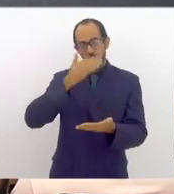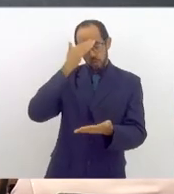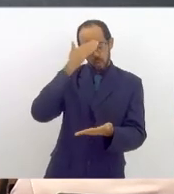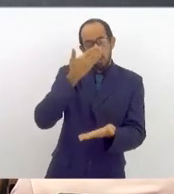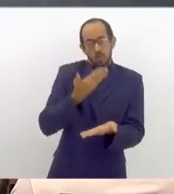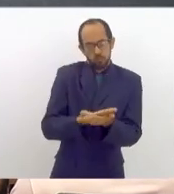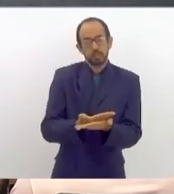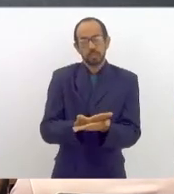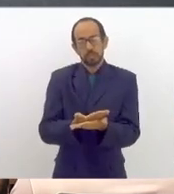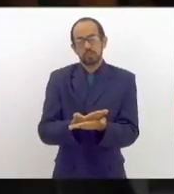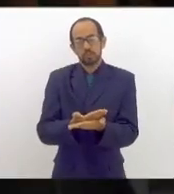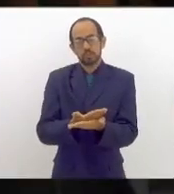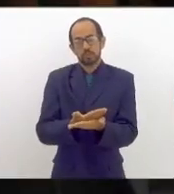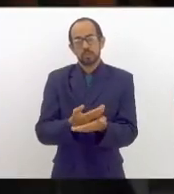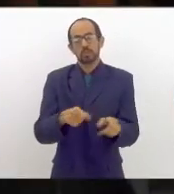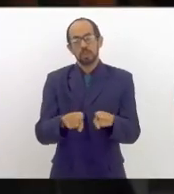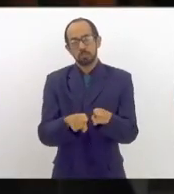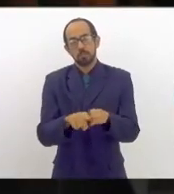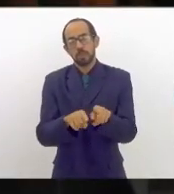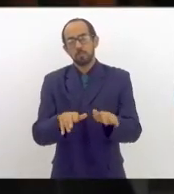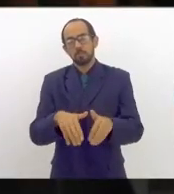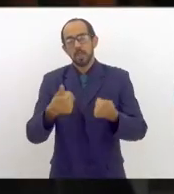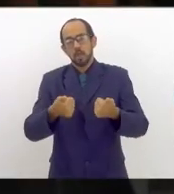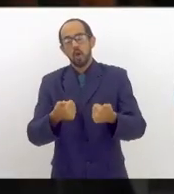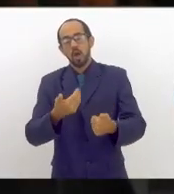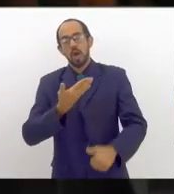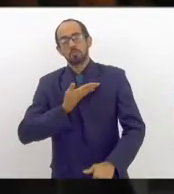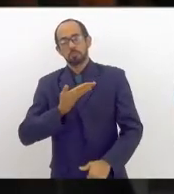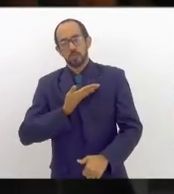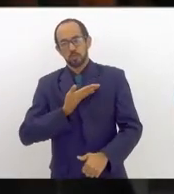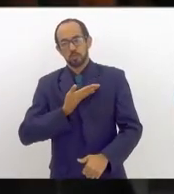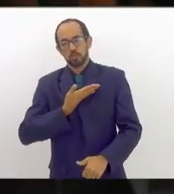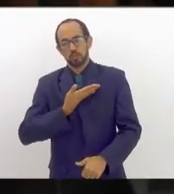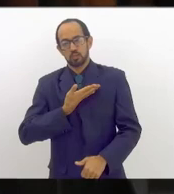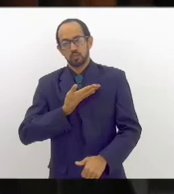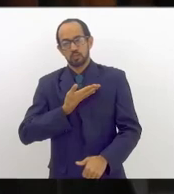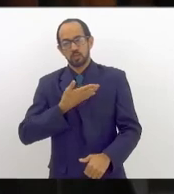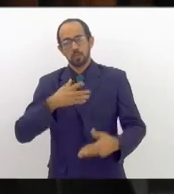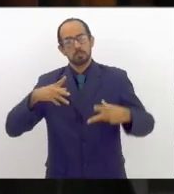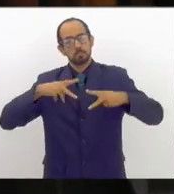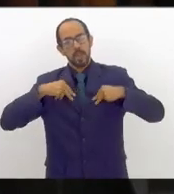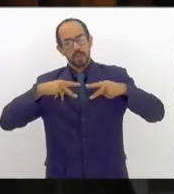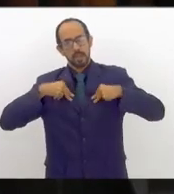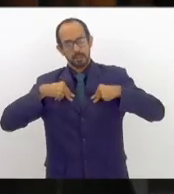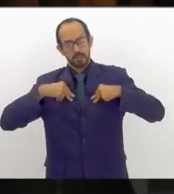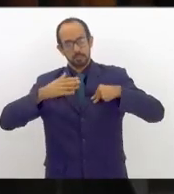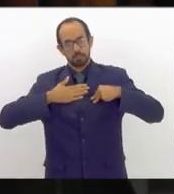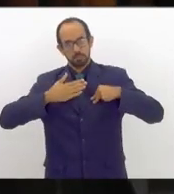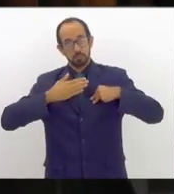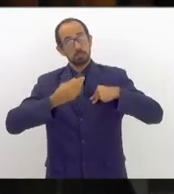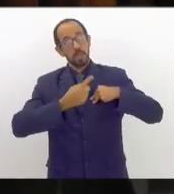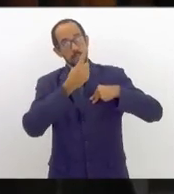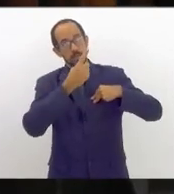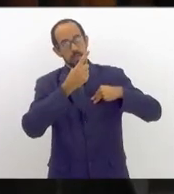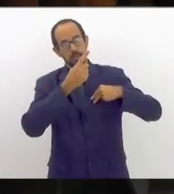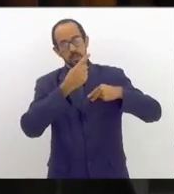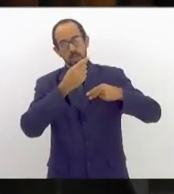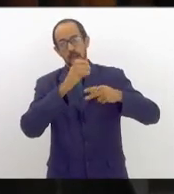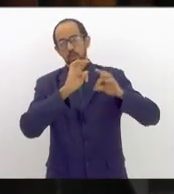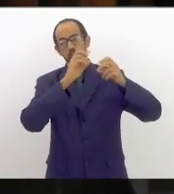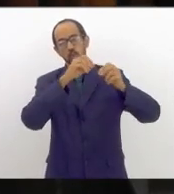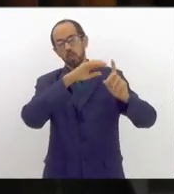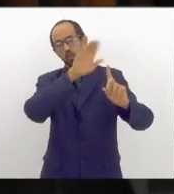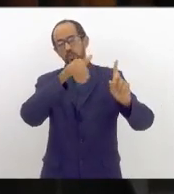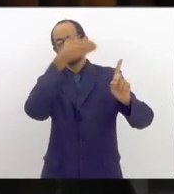certamente o meu melhor amigo ele sim merece todos os títulos eu não de